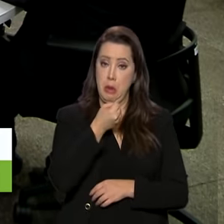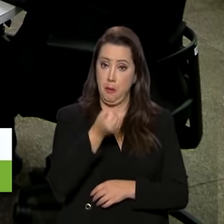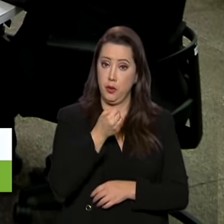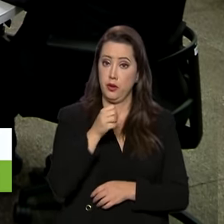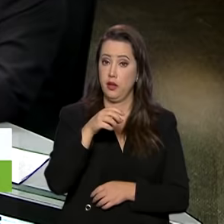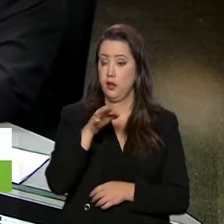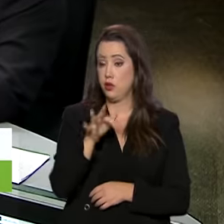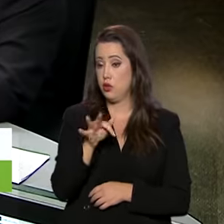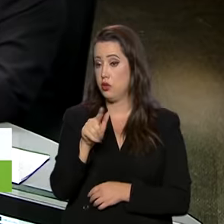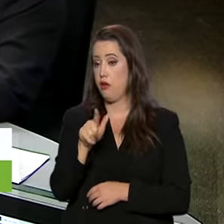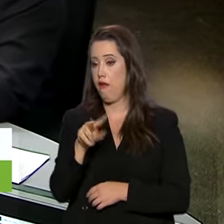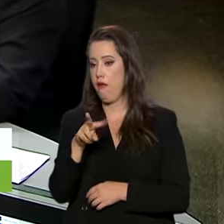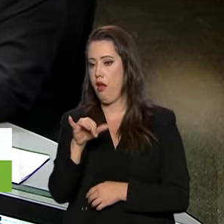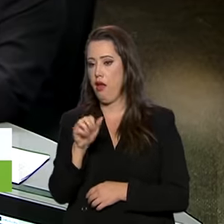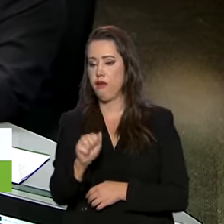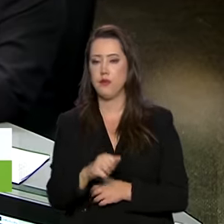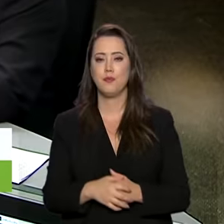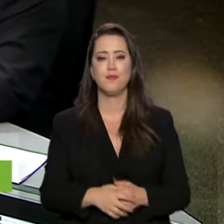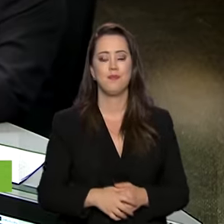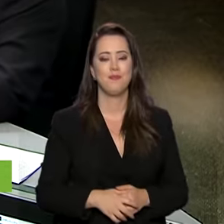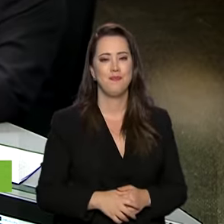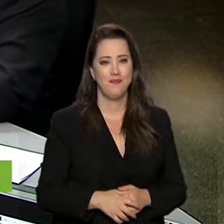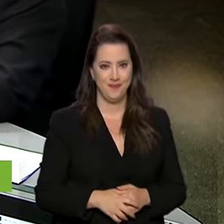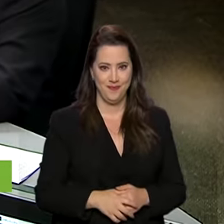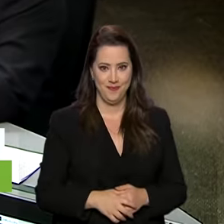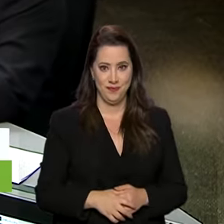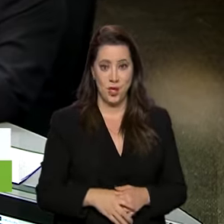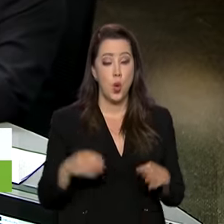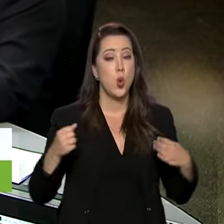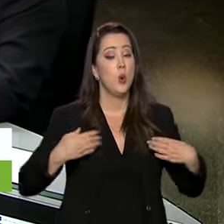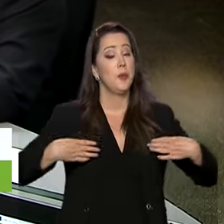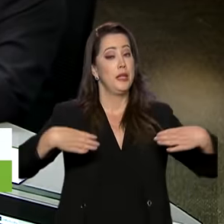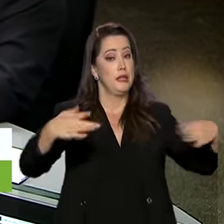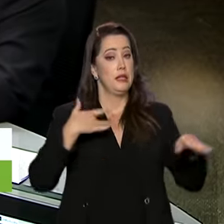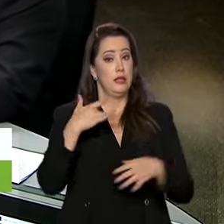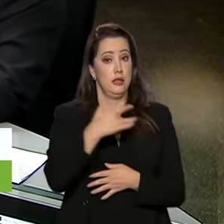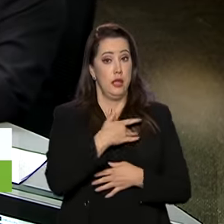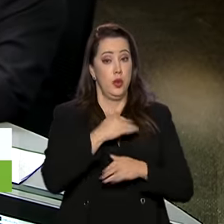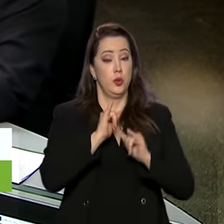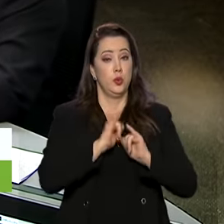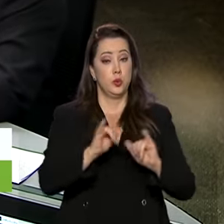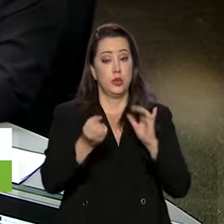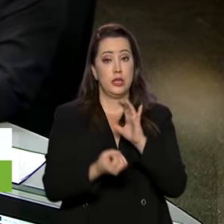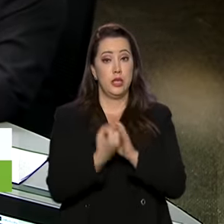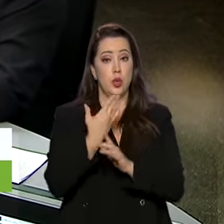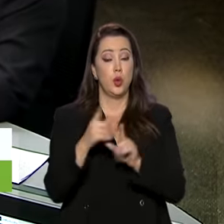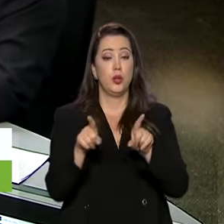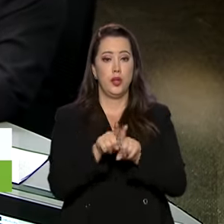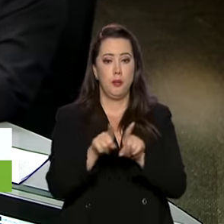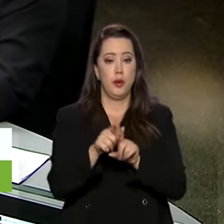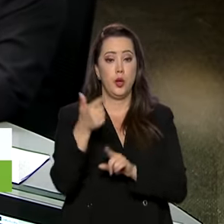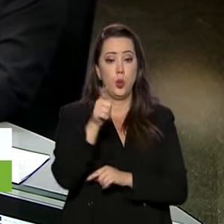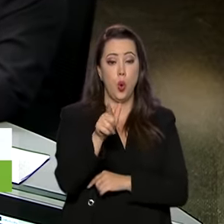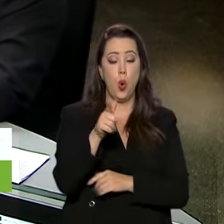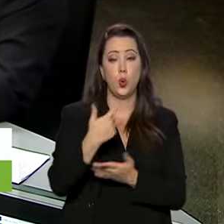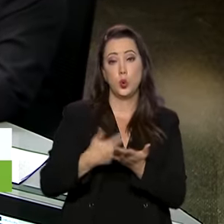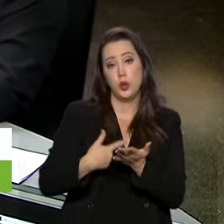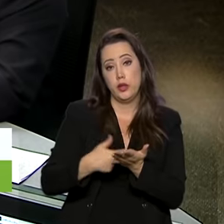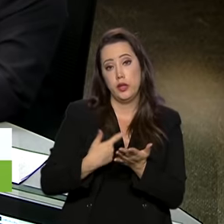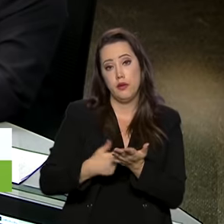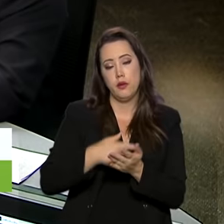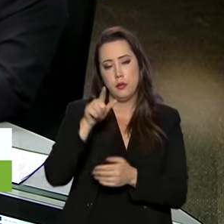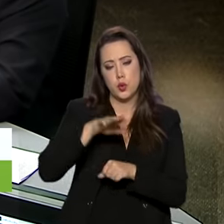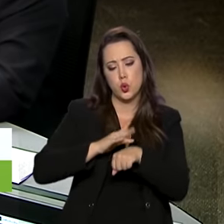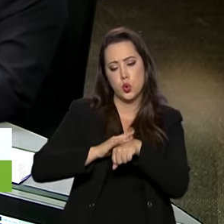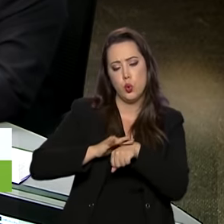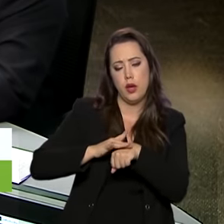Flávia Grossi e o Ministério da Saúde acaba de lançar um material para auxiliar no tratamento dos pacientes de doença a crônica a